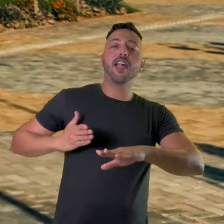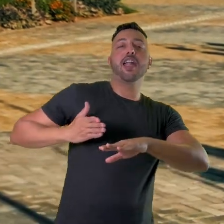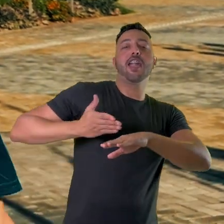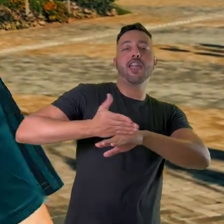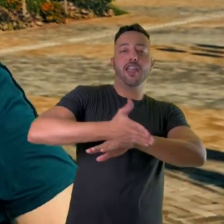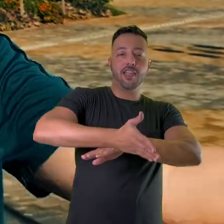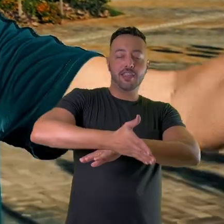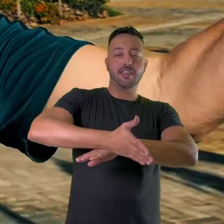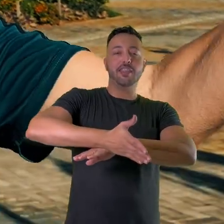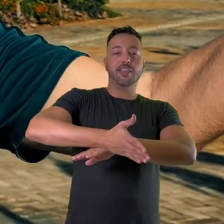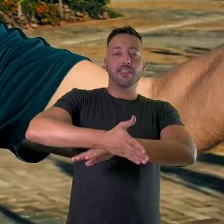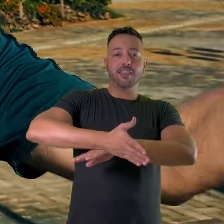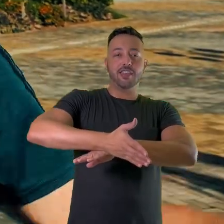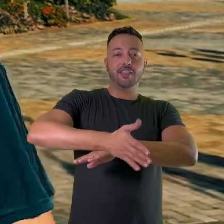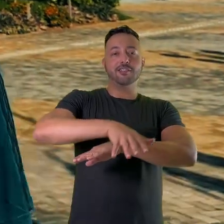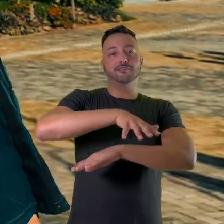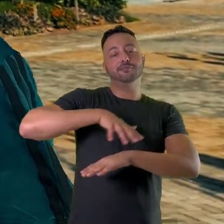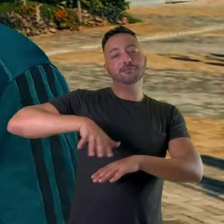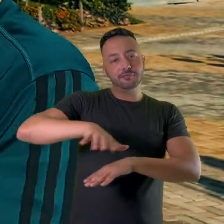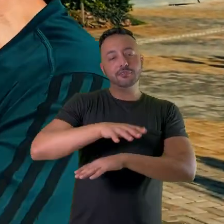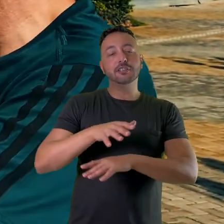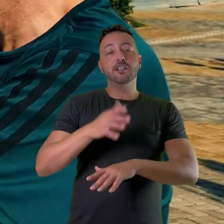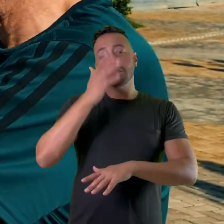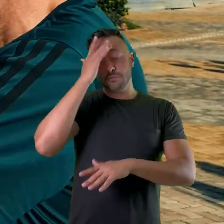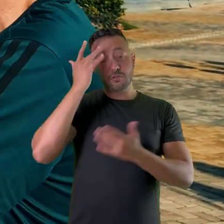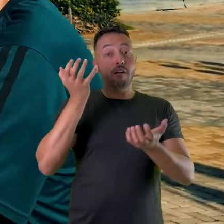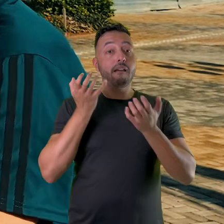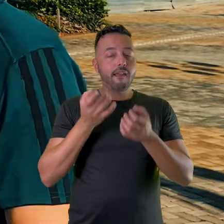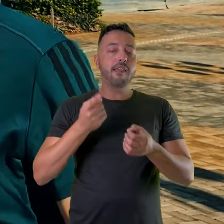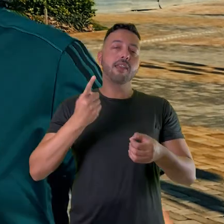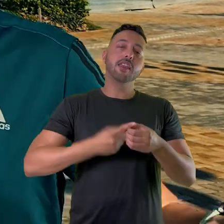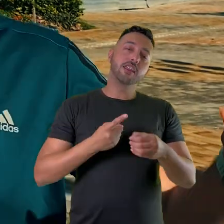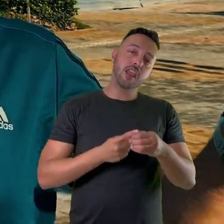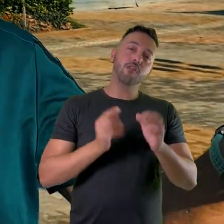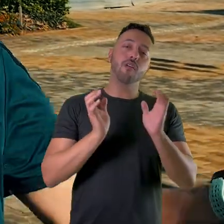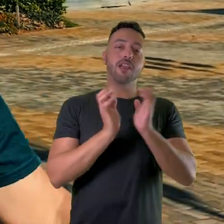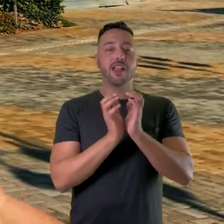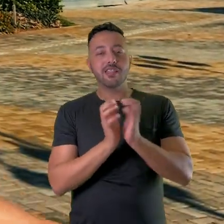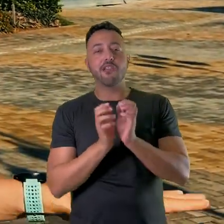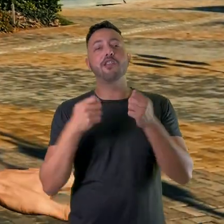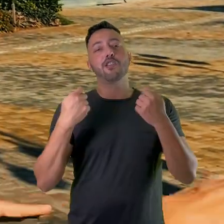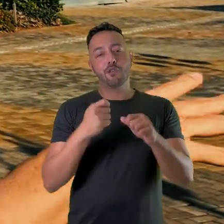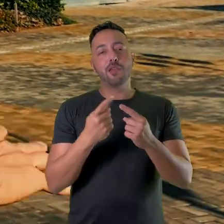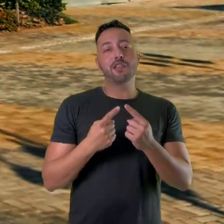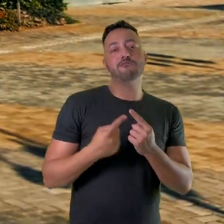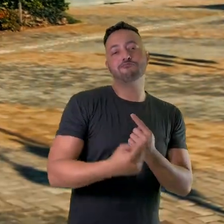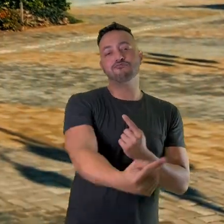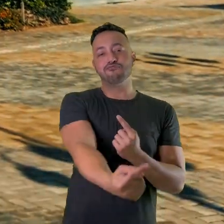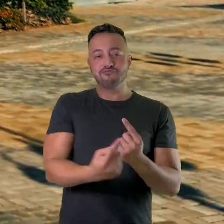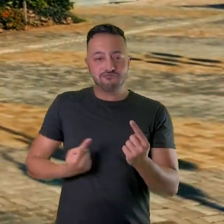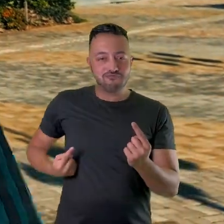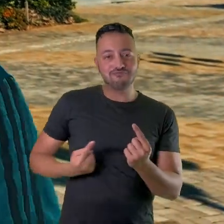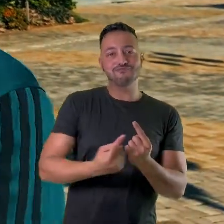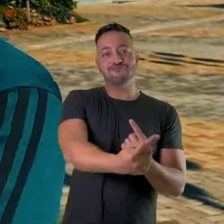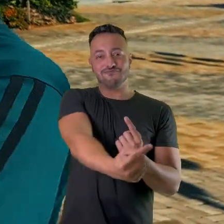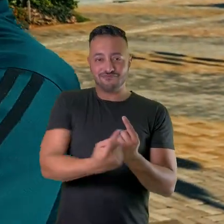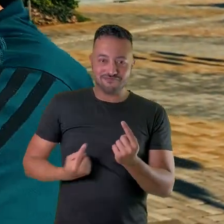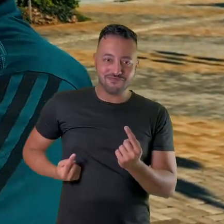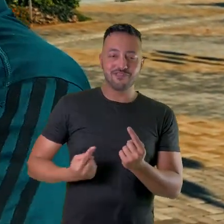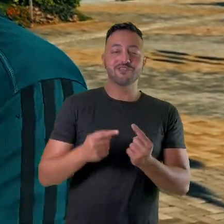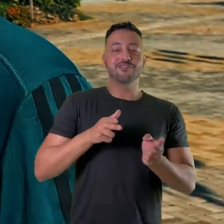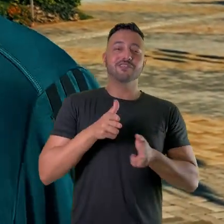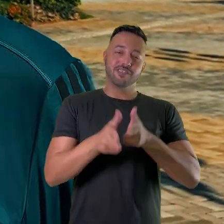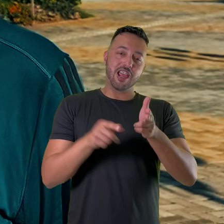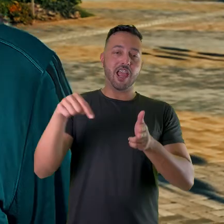da região. Quem quisesse vir do interior e a Recife, tinha que passar por aqui, por esse espaço, porque o